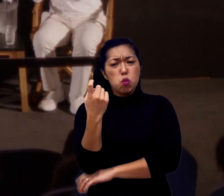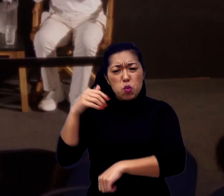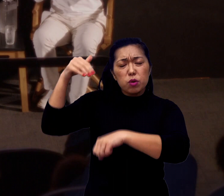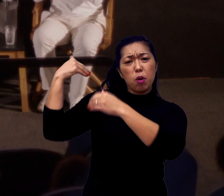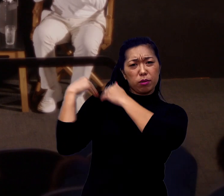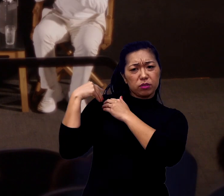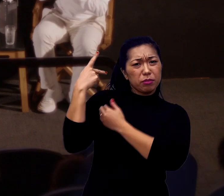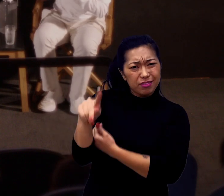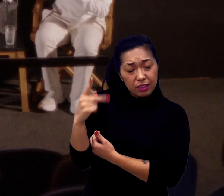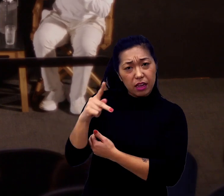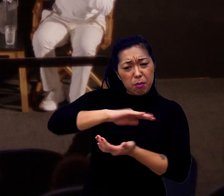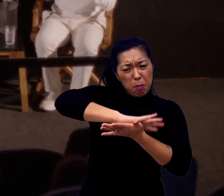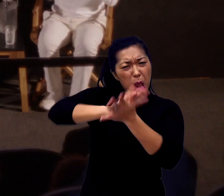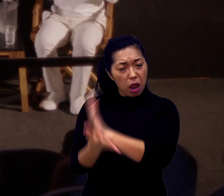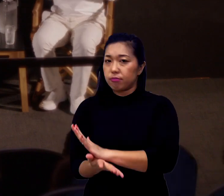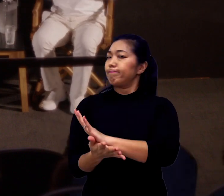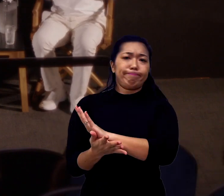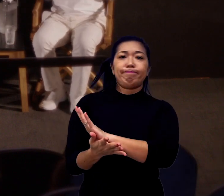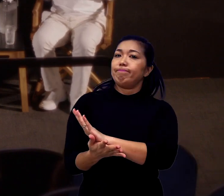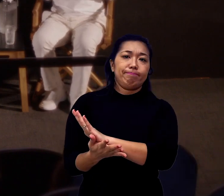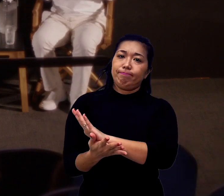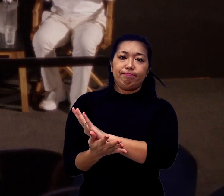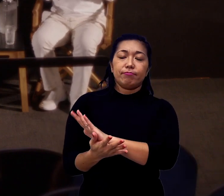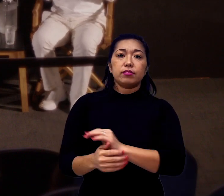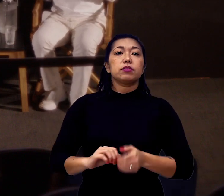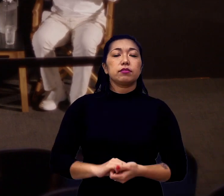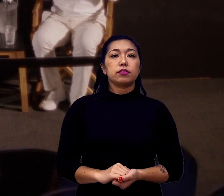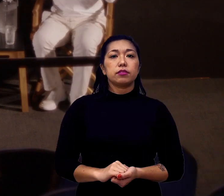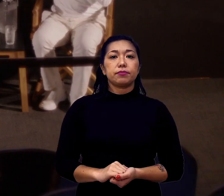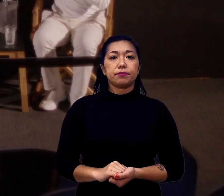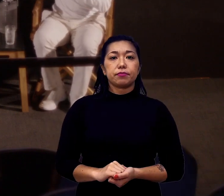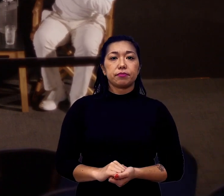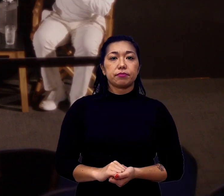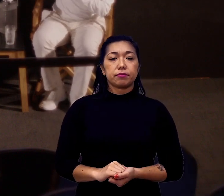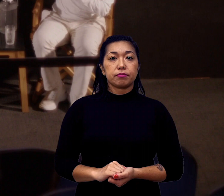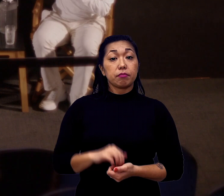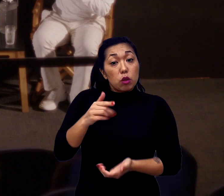Então, essa é a porta de entrada, né? E